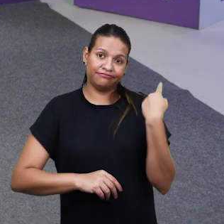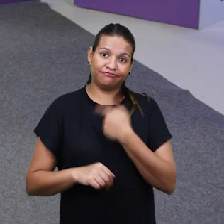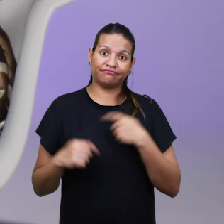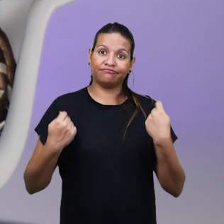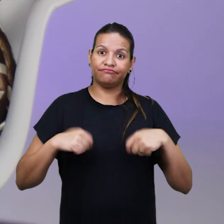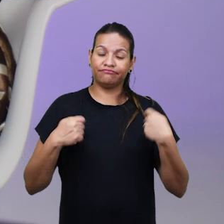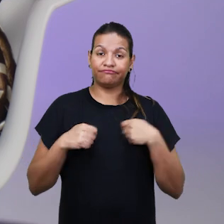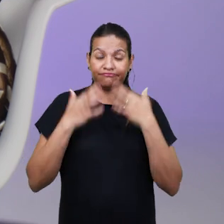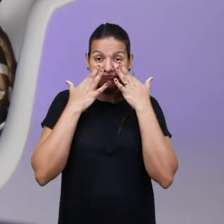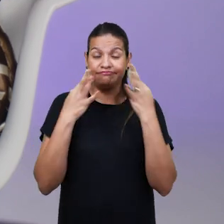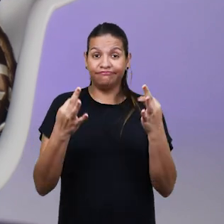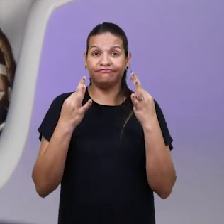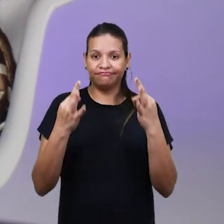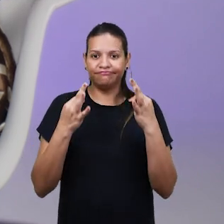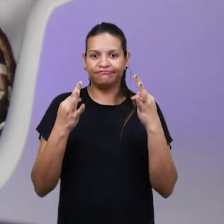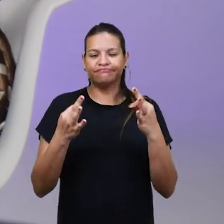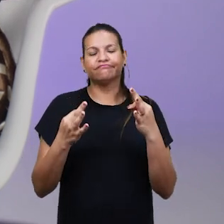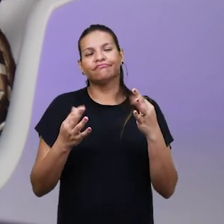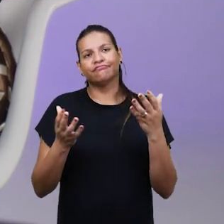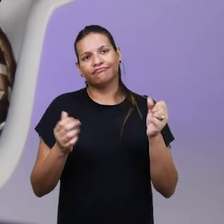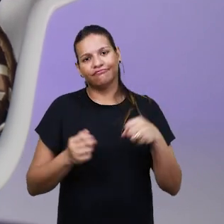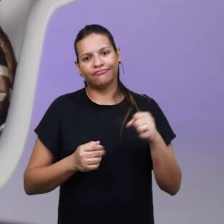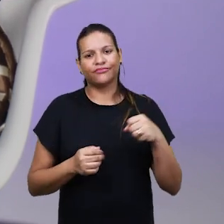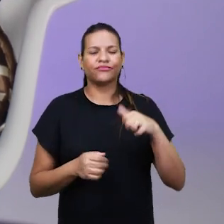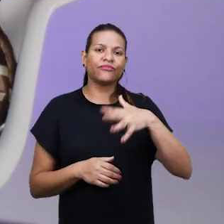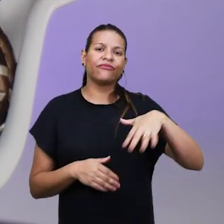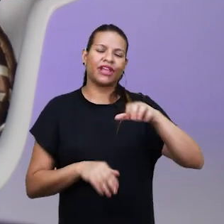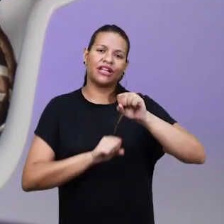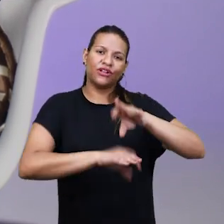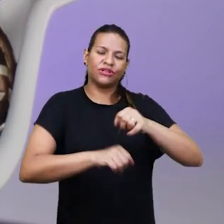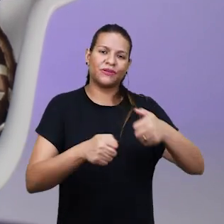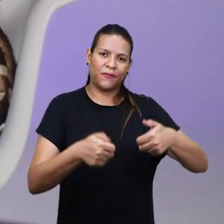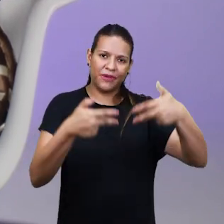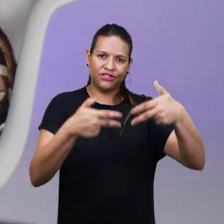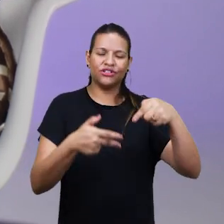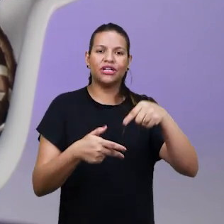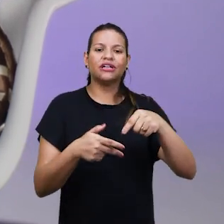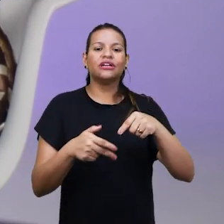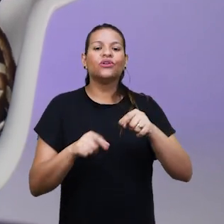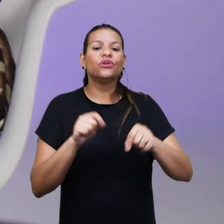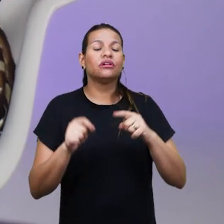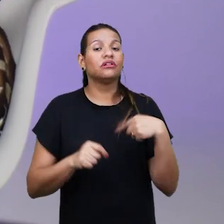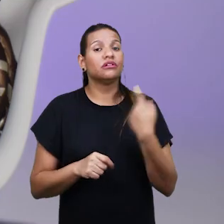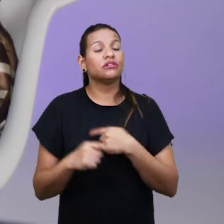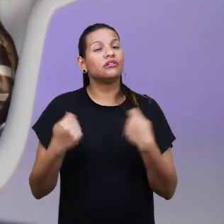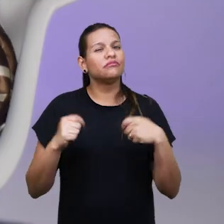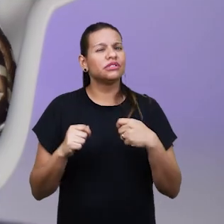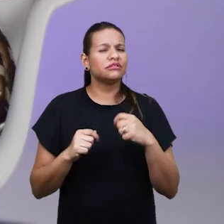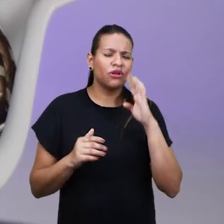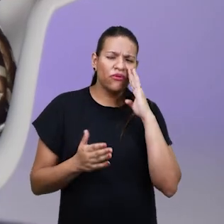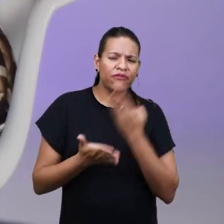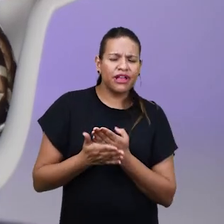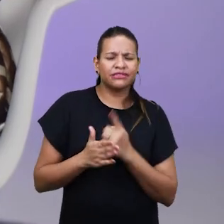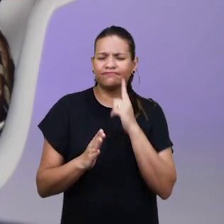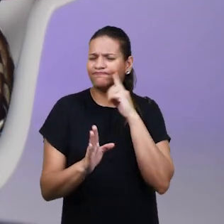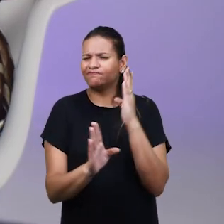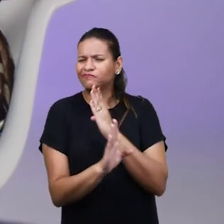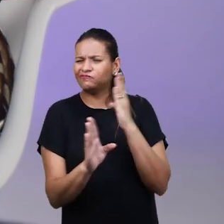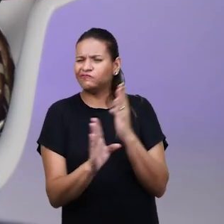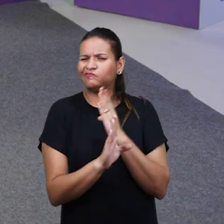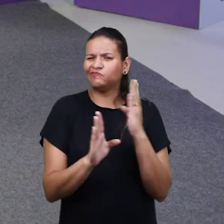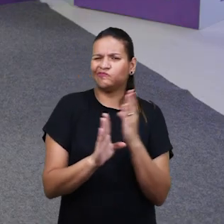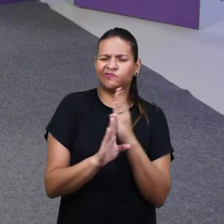dizer hoje que nós, assim, que estamos aqui no dia a dia, a melhor forma é sempre desconfiar e, se desconfiar, verificar. Seria